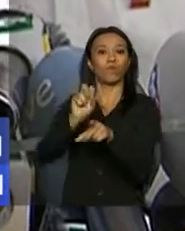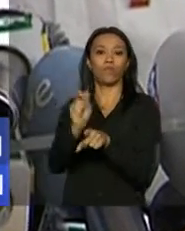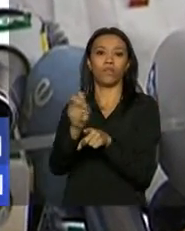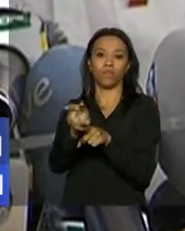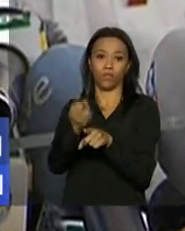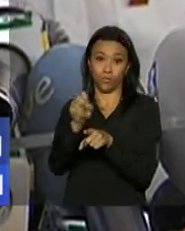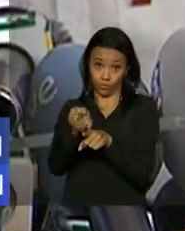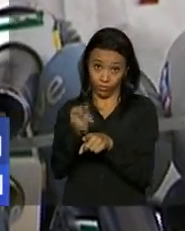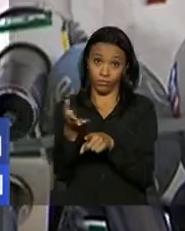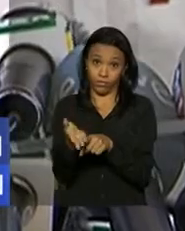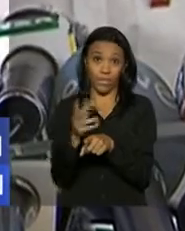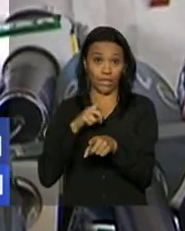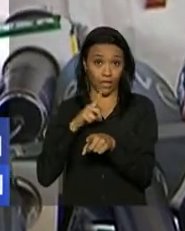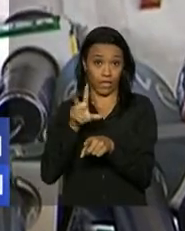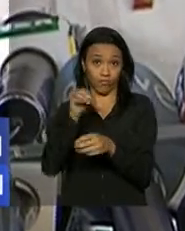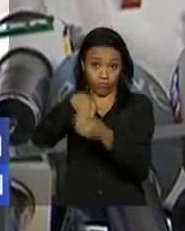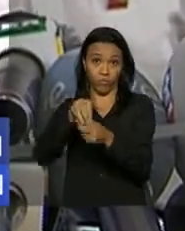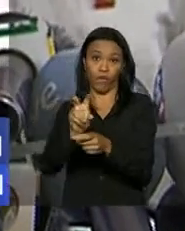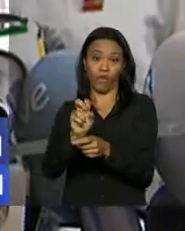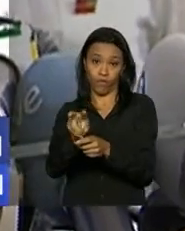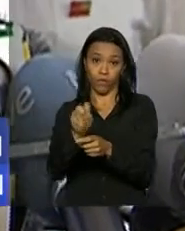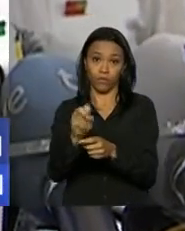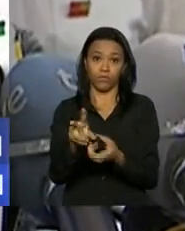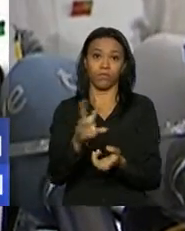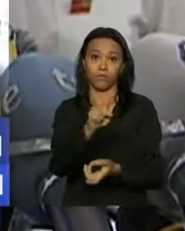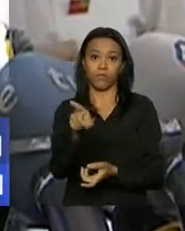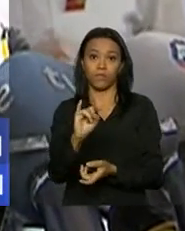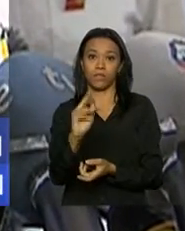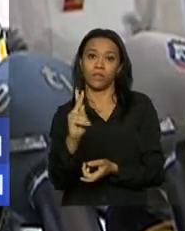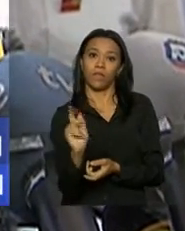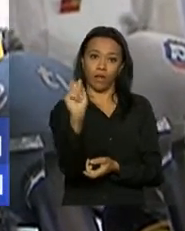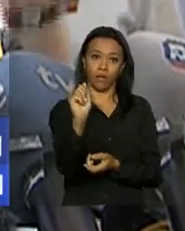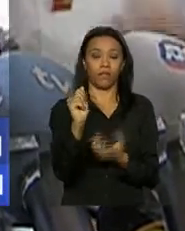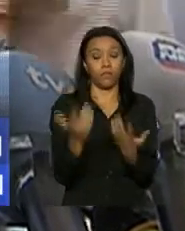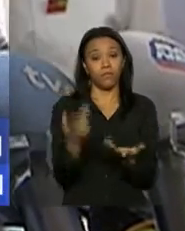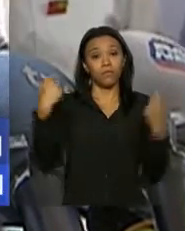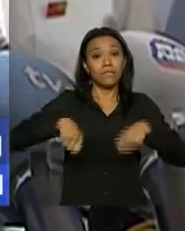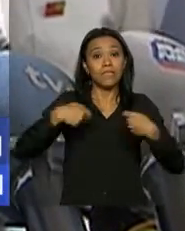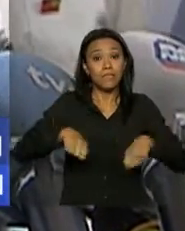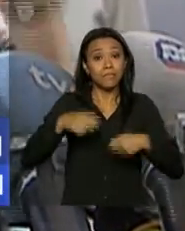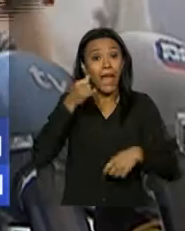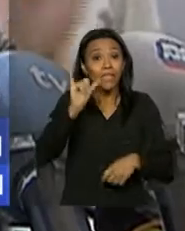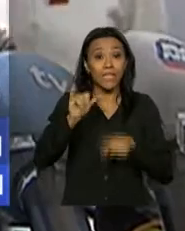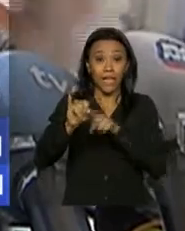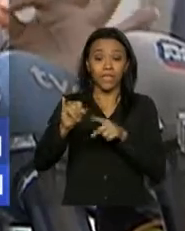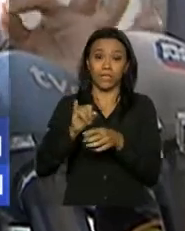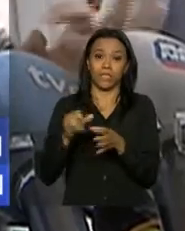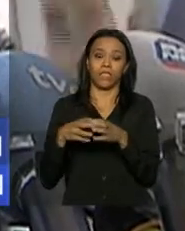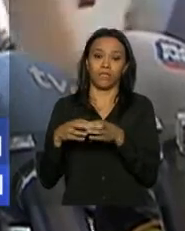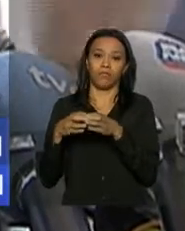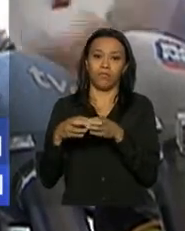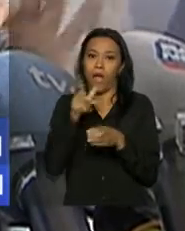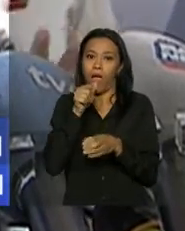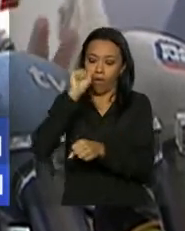é o vetor, não é bem o transmissor, ele é o vetor desse vírus. Então, temos de impedir que o mosquito se